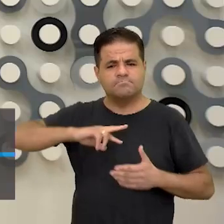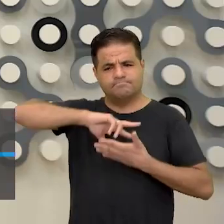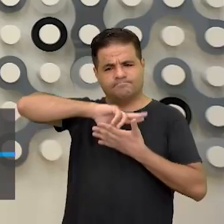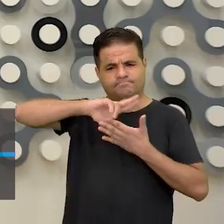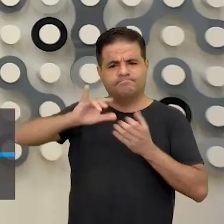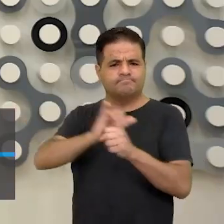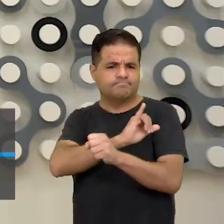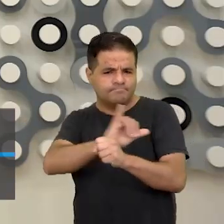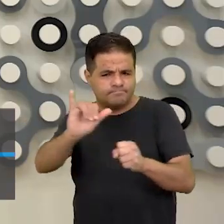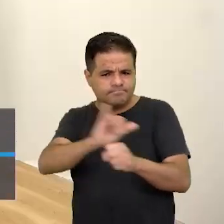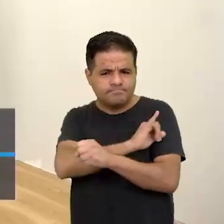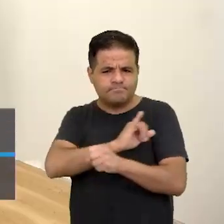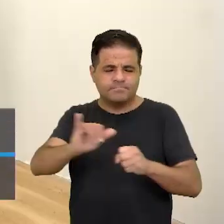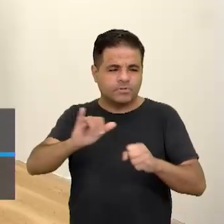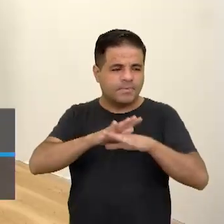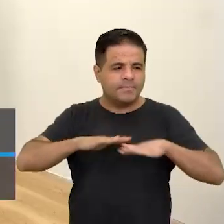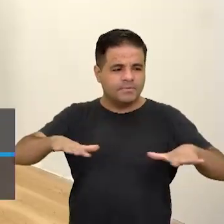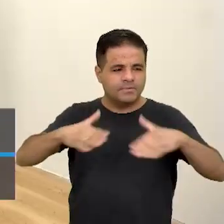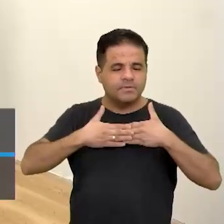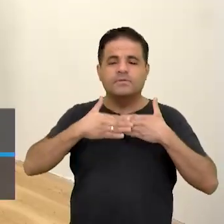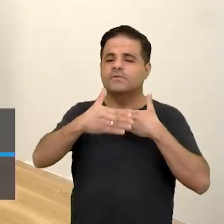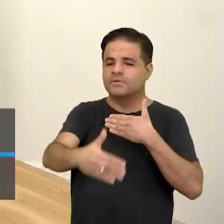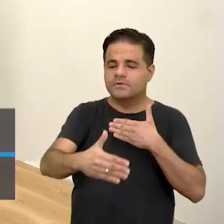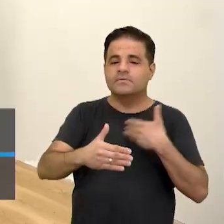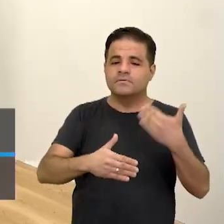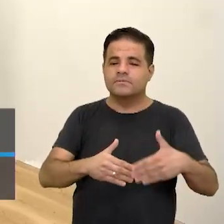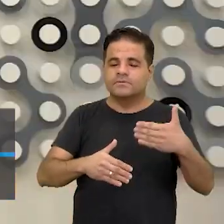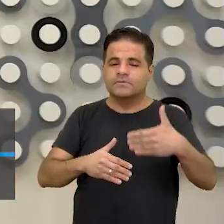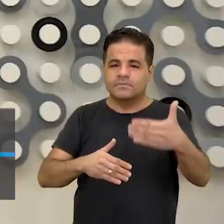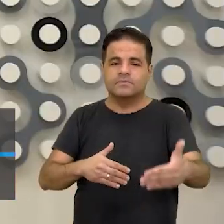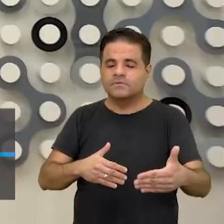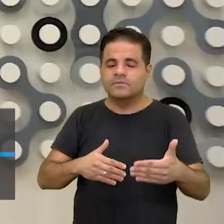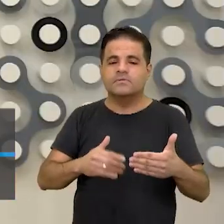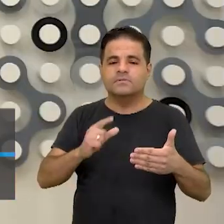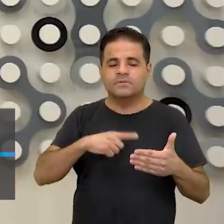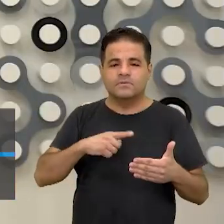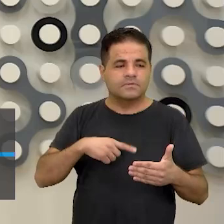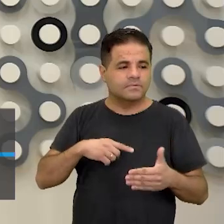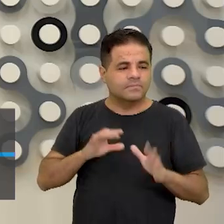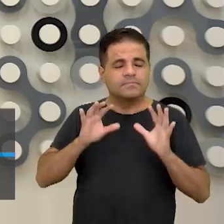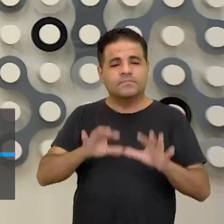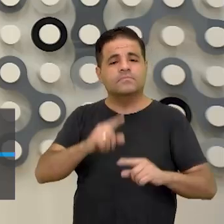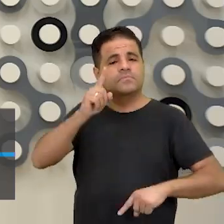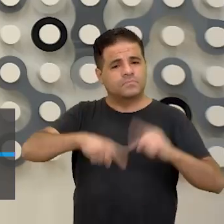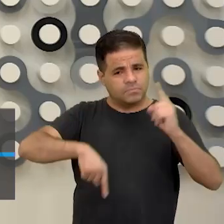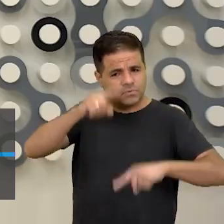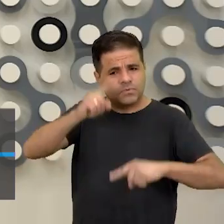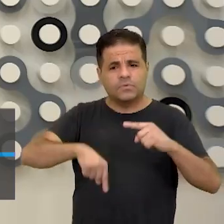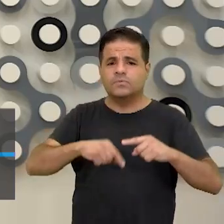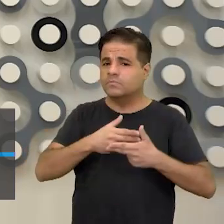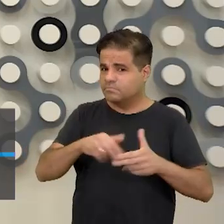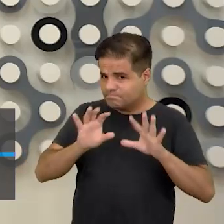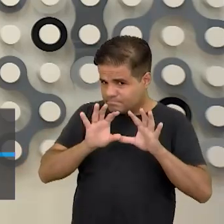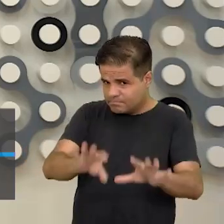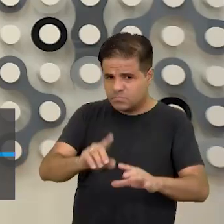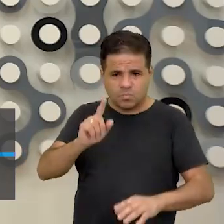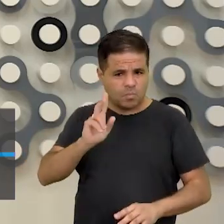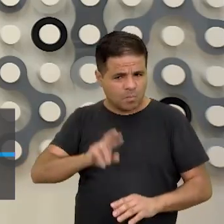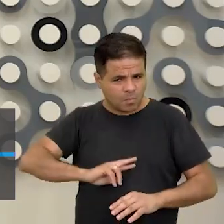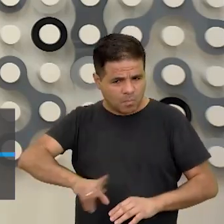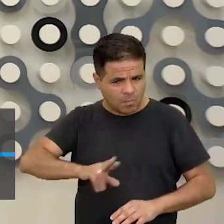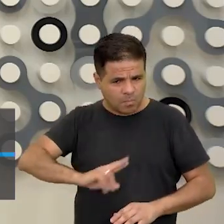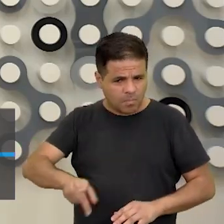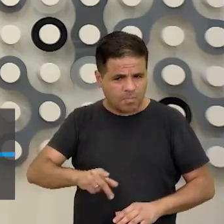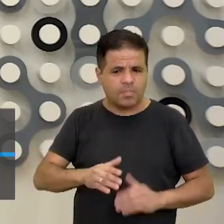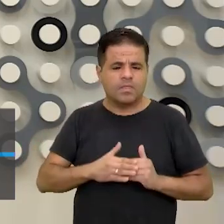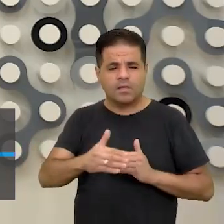certa estratégia implícita na indústria cultural que é de fazer com que esses produtos que não são mercadorias, na